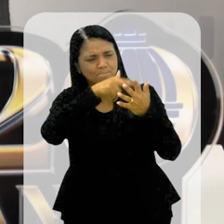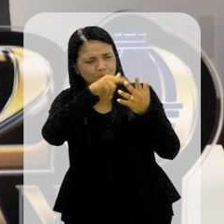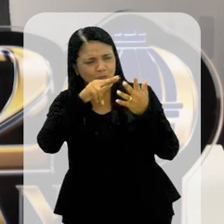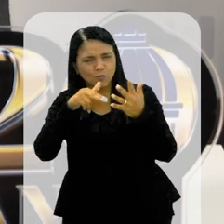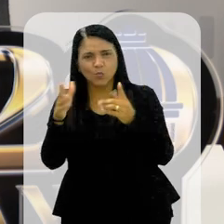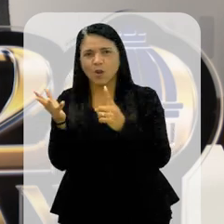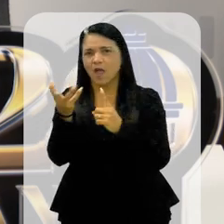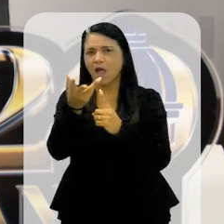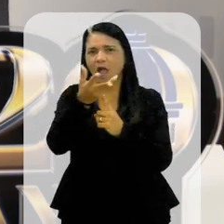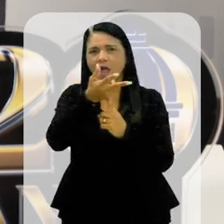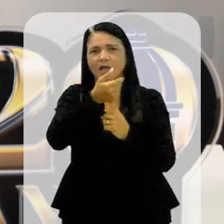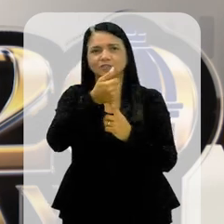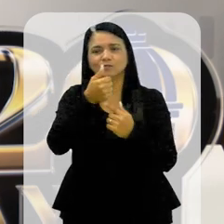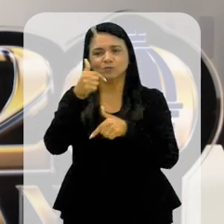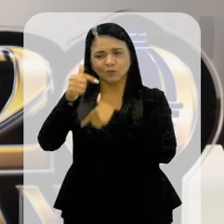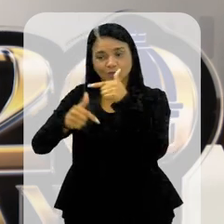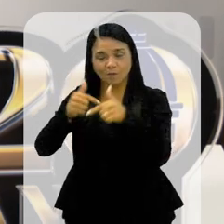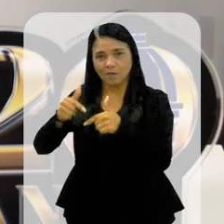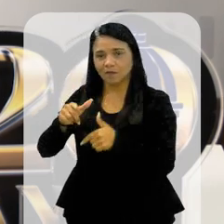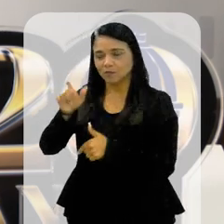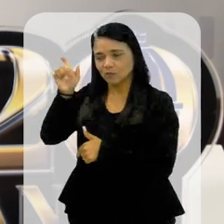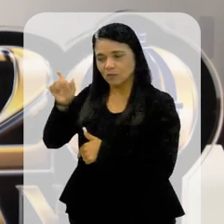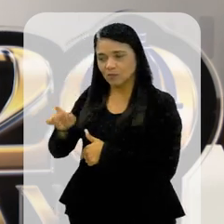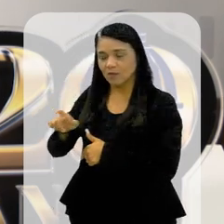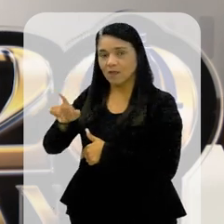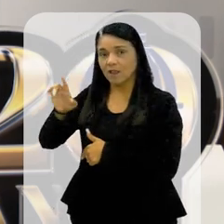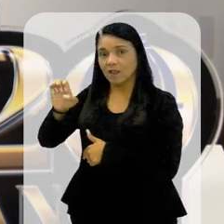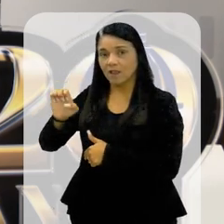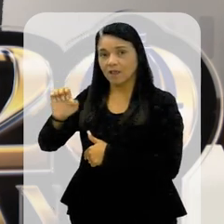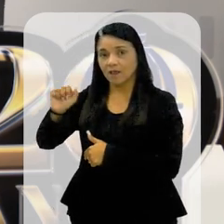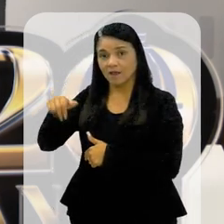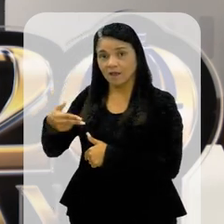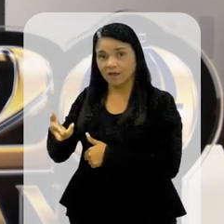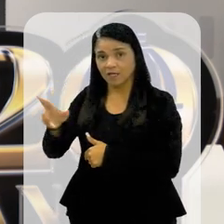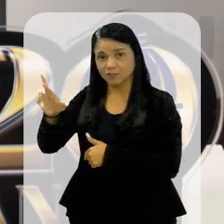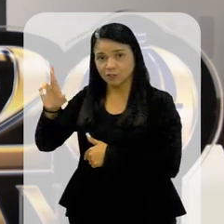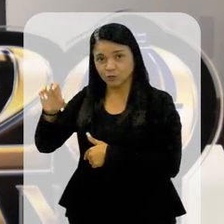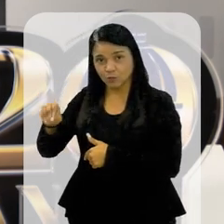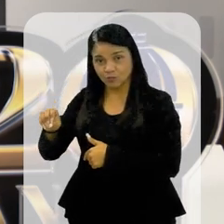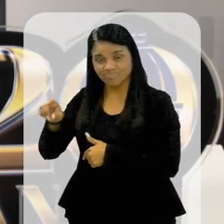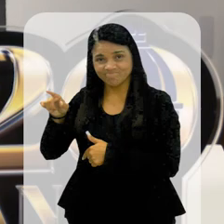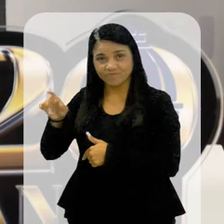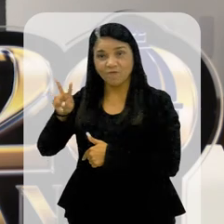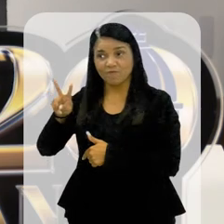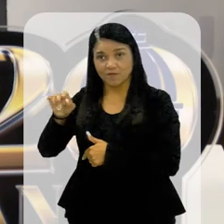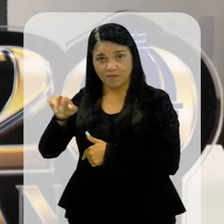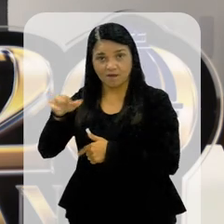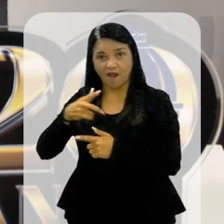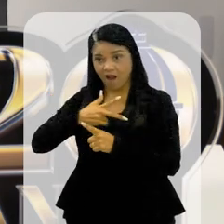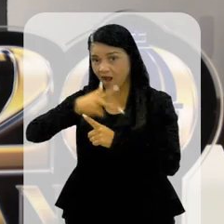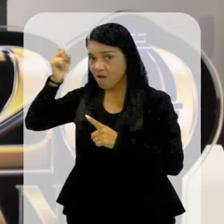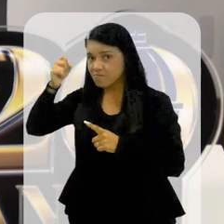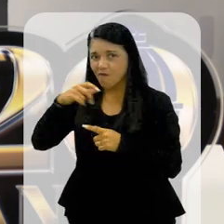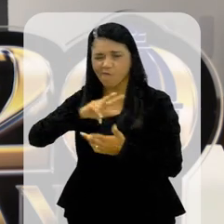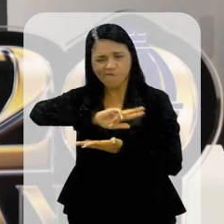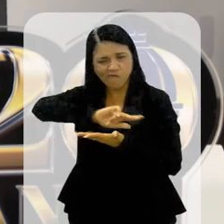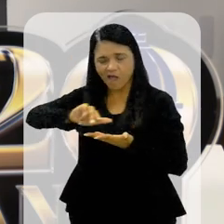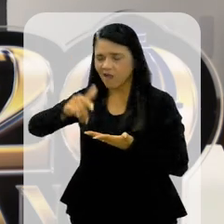a presença da pintura de arte, especificamente no trabalho do Leandro, que já foi campeão várias vezes. Sim. A gente percebe